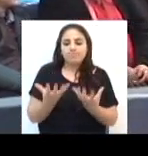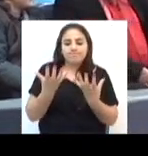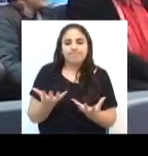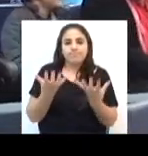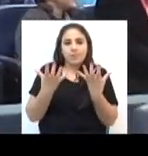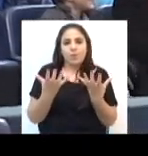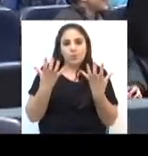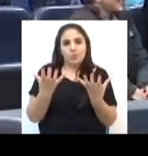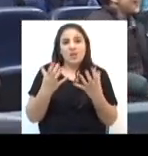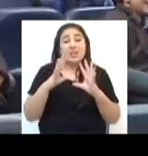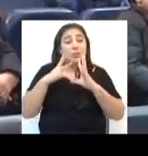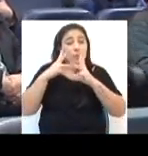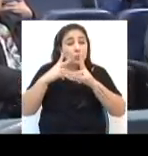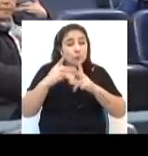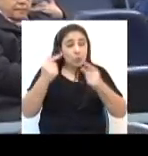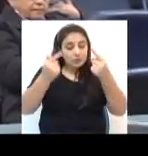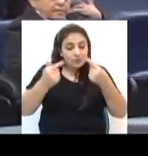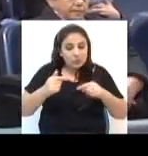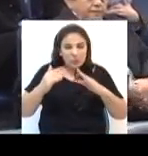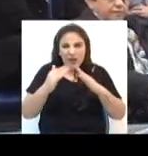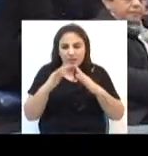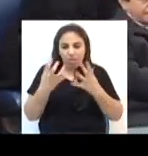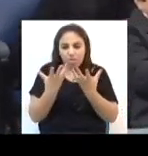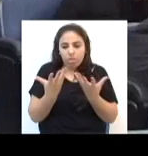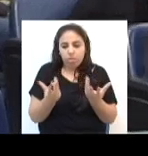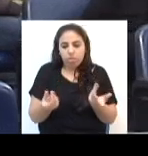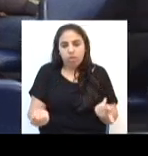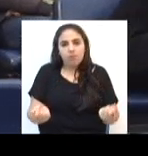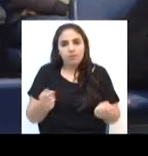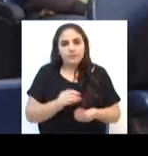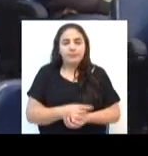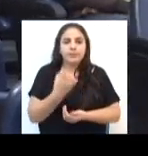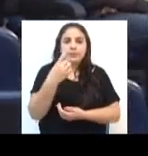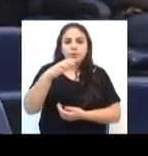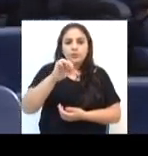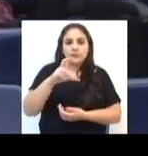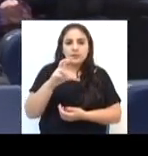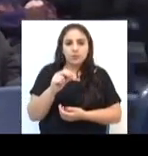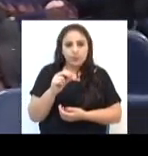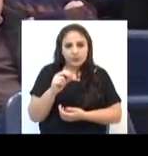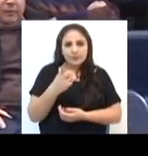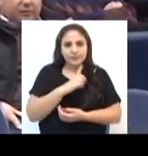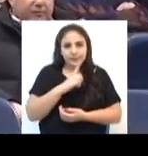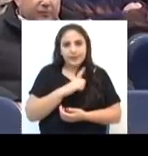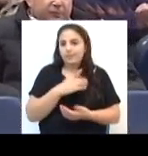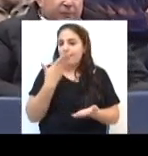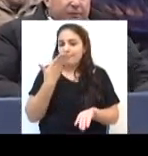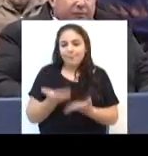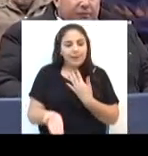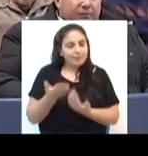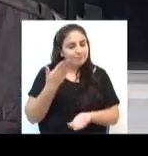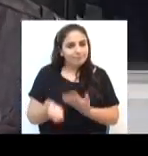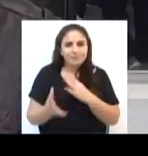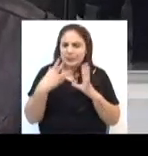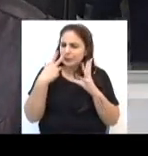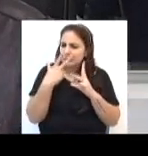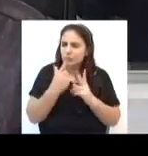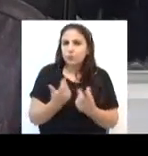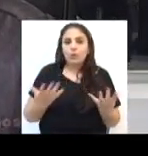as penitenciárias facilitam o acesso ao mundo do crime. Segundo dados, 70% dos presos